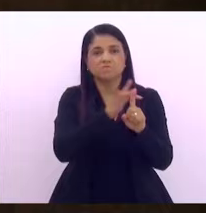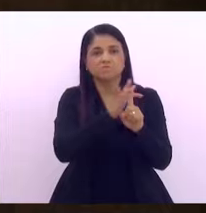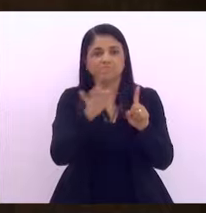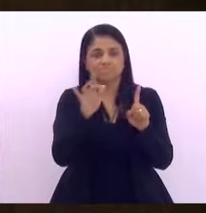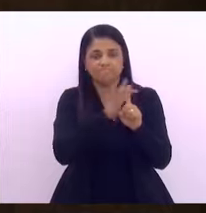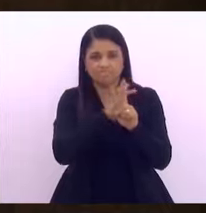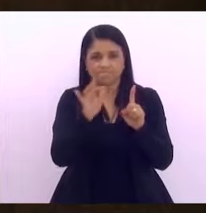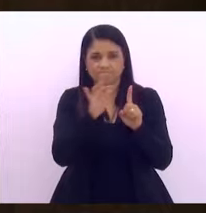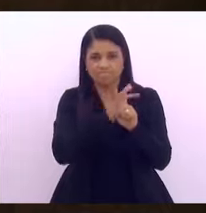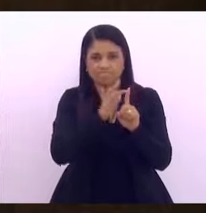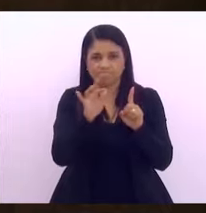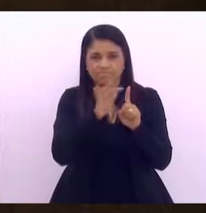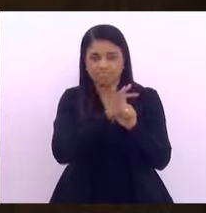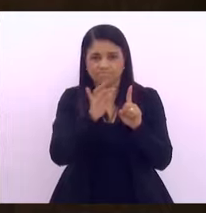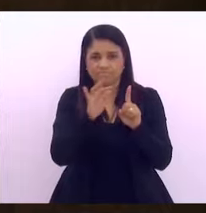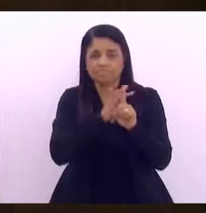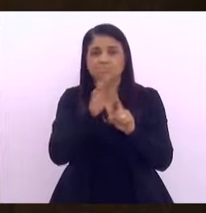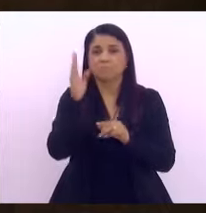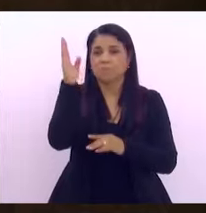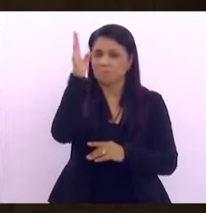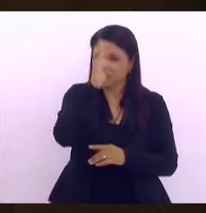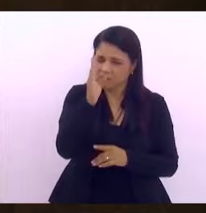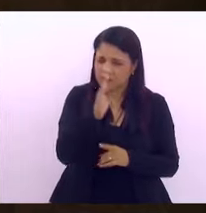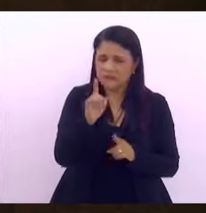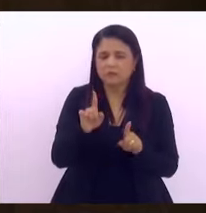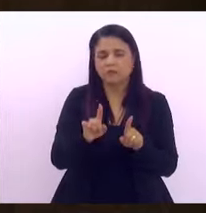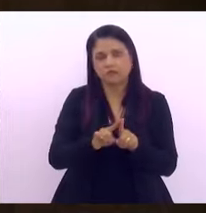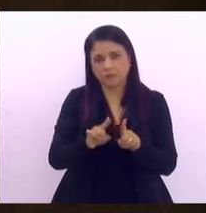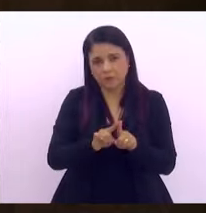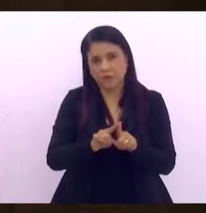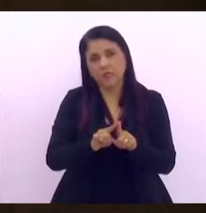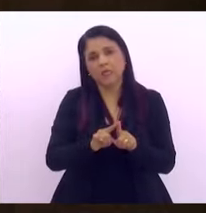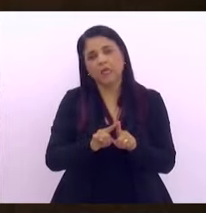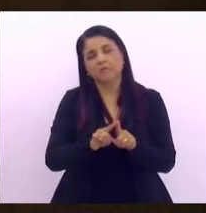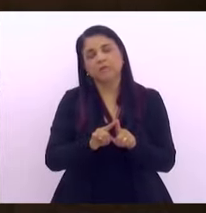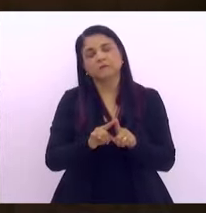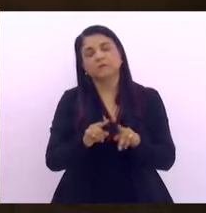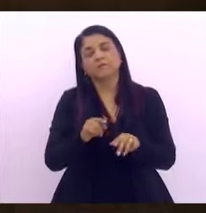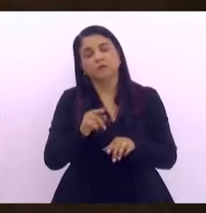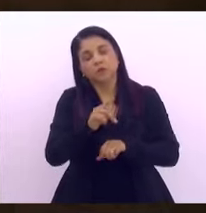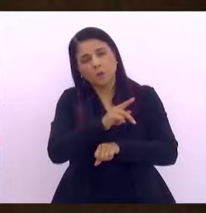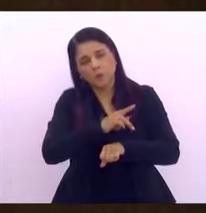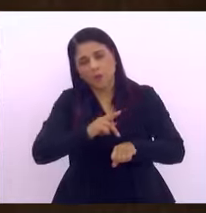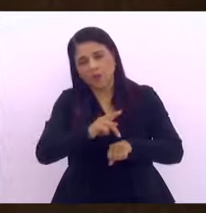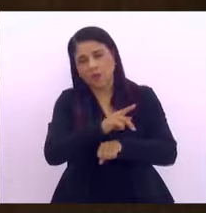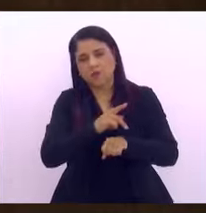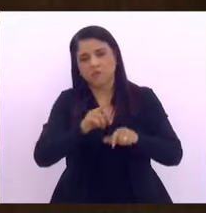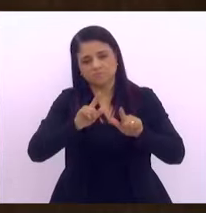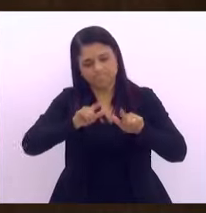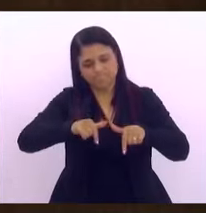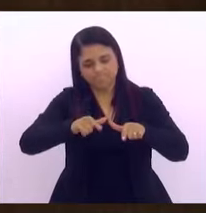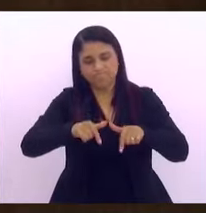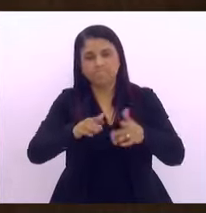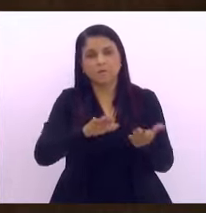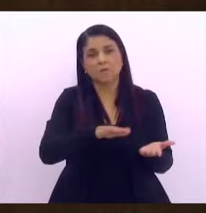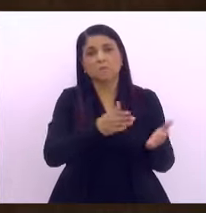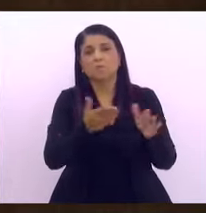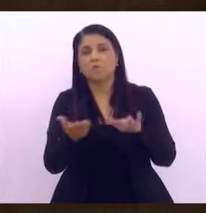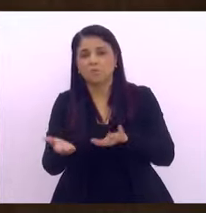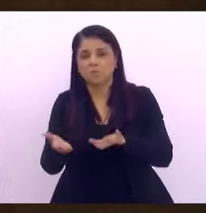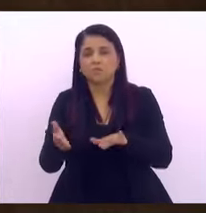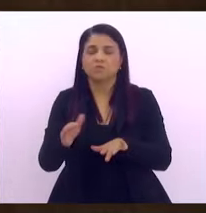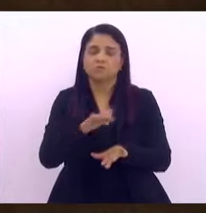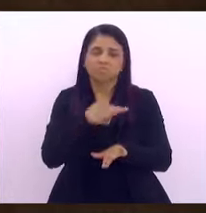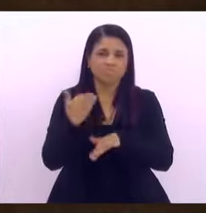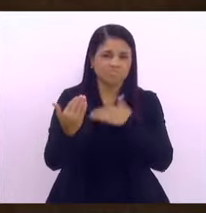ali estavam, também brasileiros, mas independente também de ser brasileiros ou não, pessoas morreram e pessoas estão morrendo.